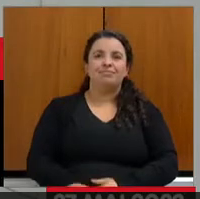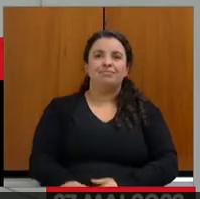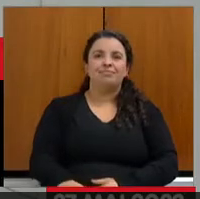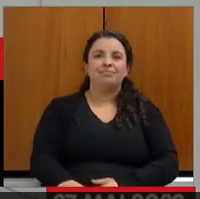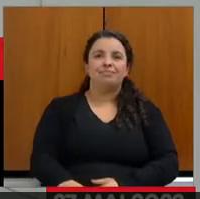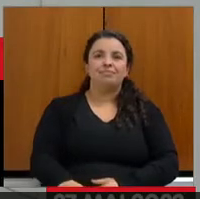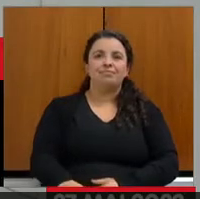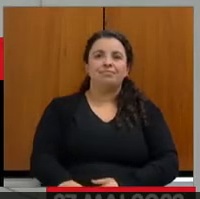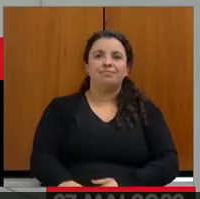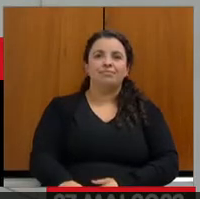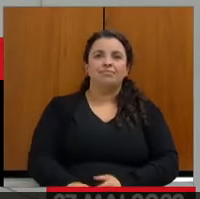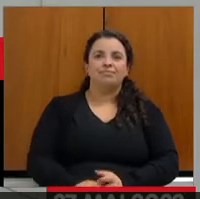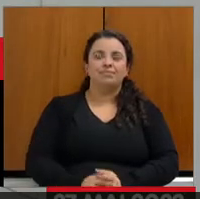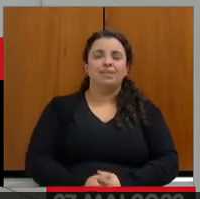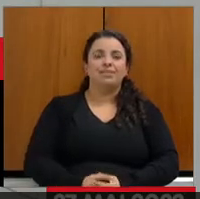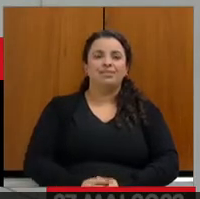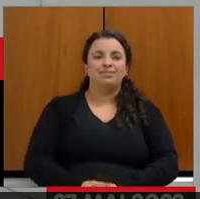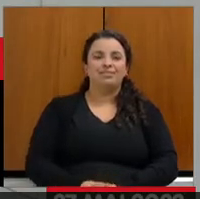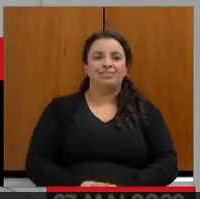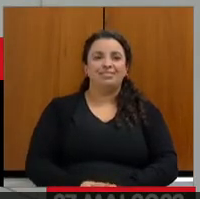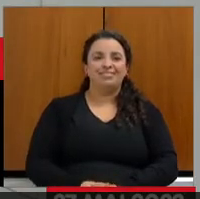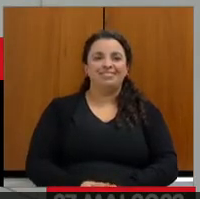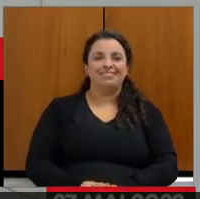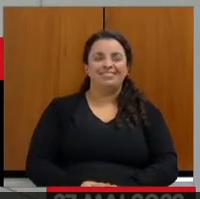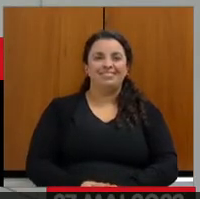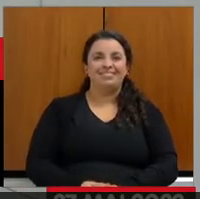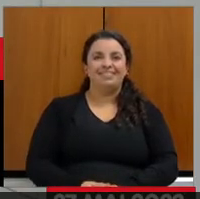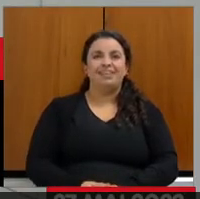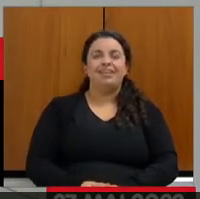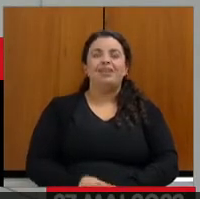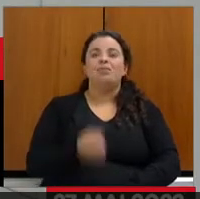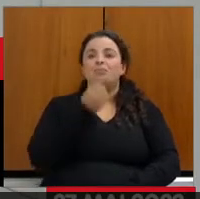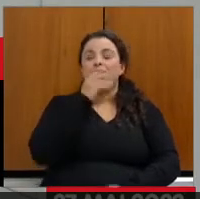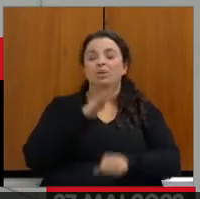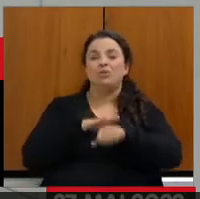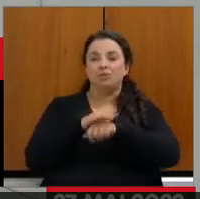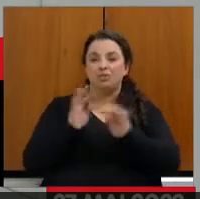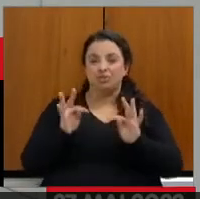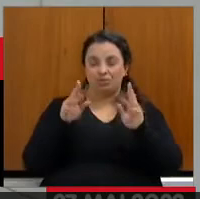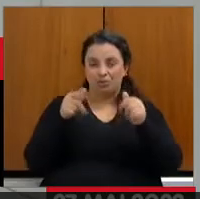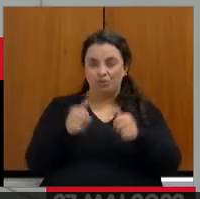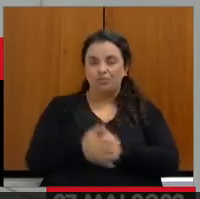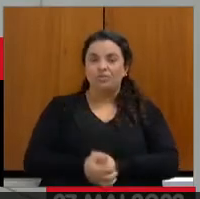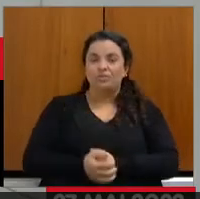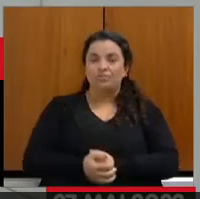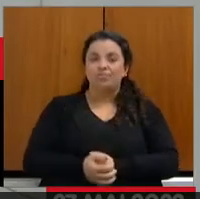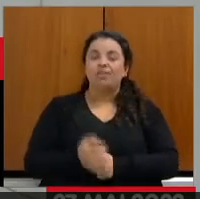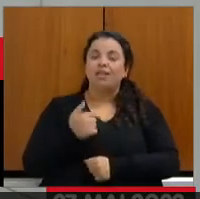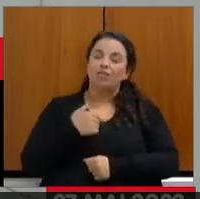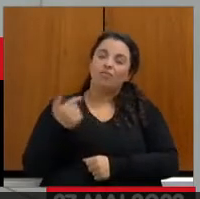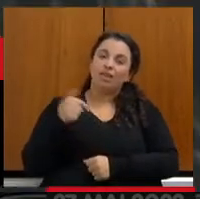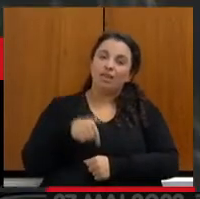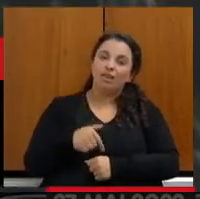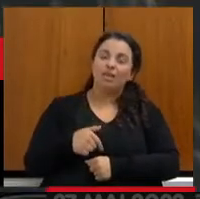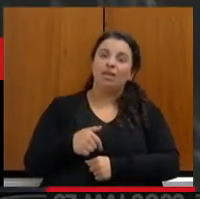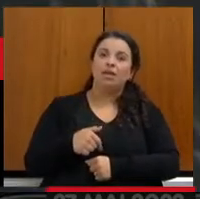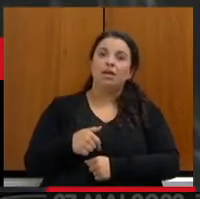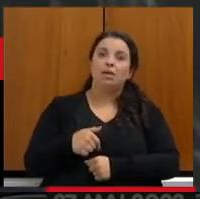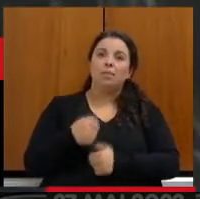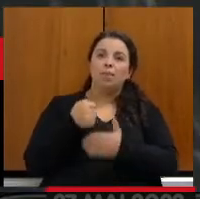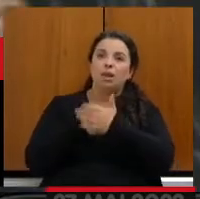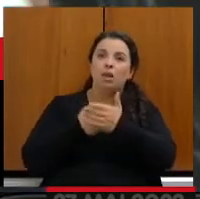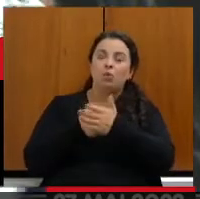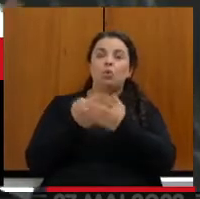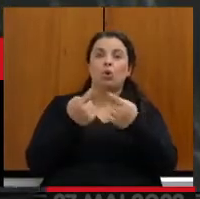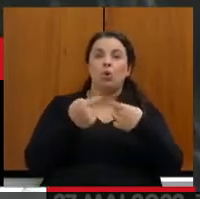G1 Oi boa noite a todos eu vim aqui pela luta do preconceito